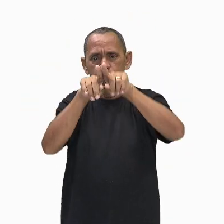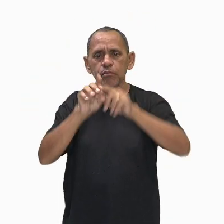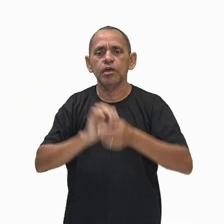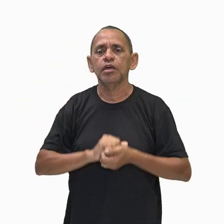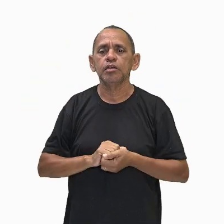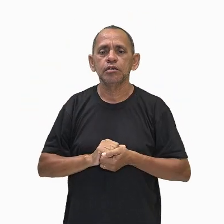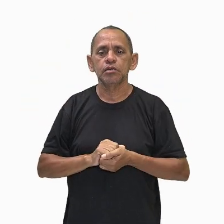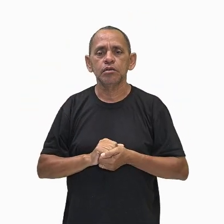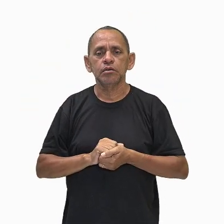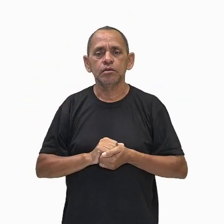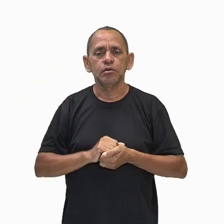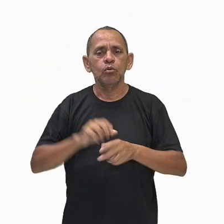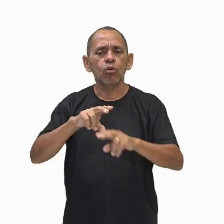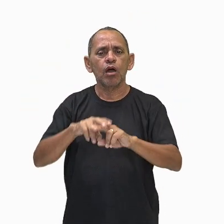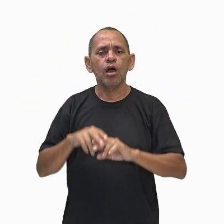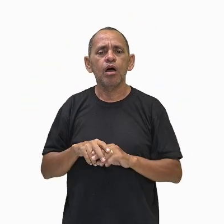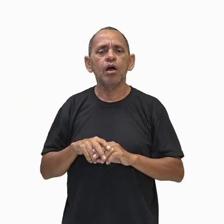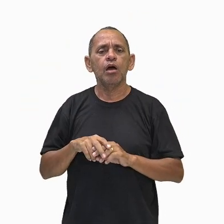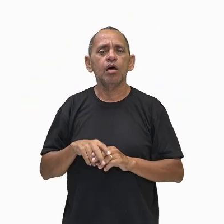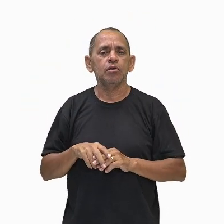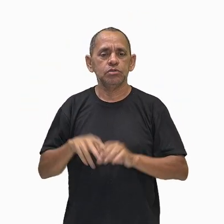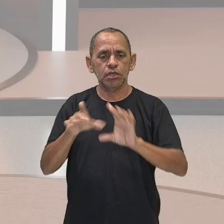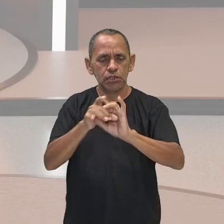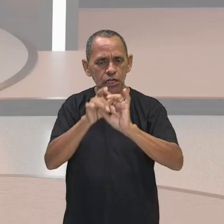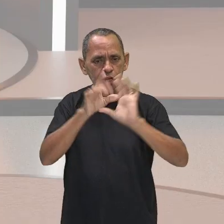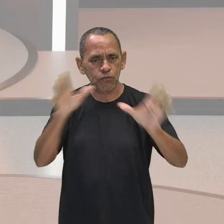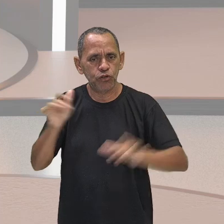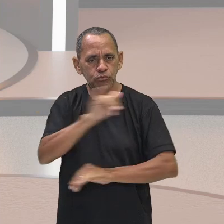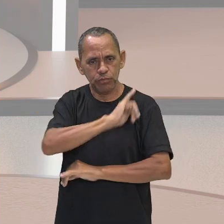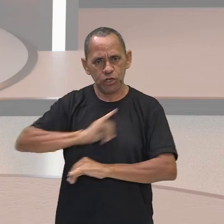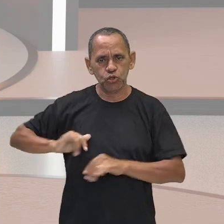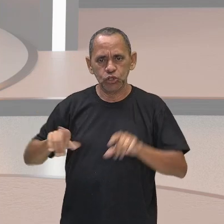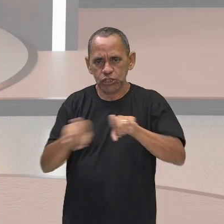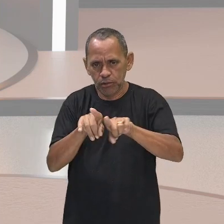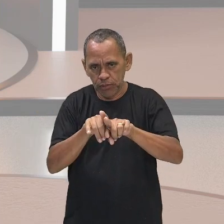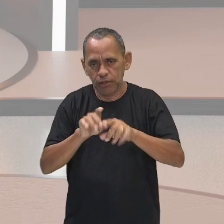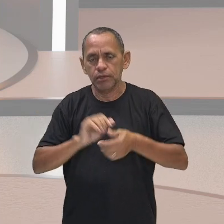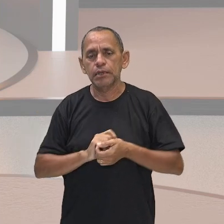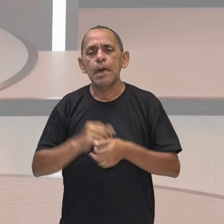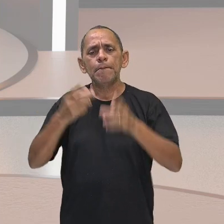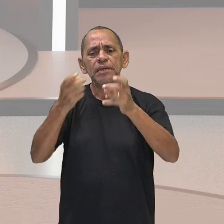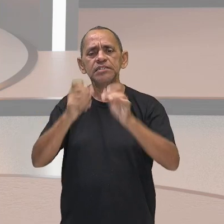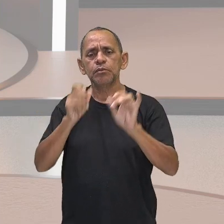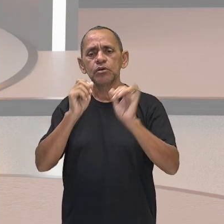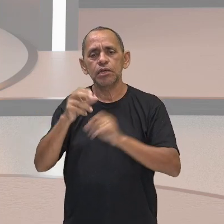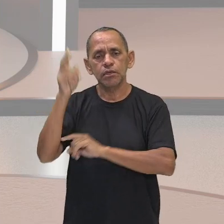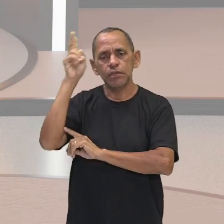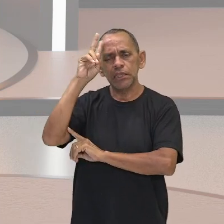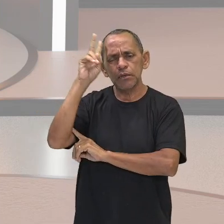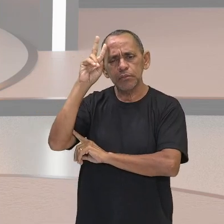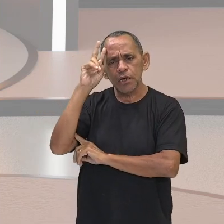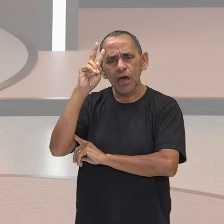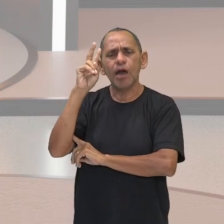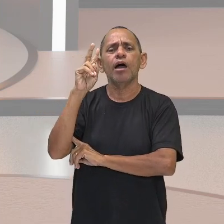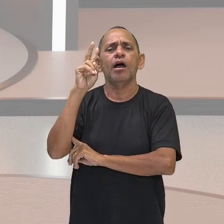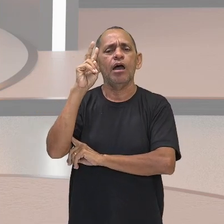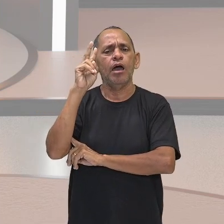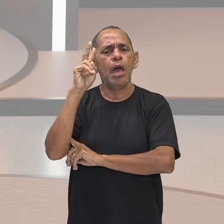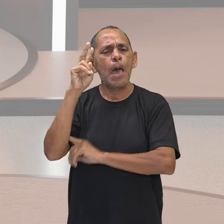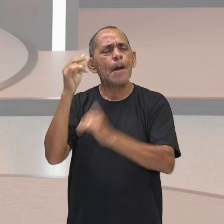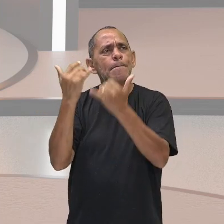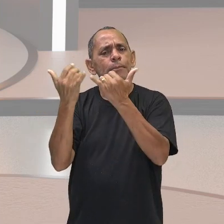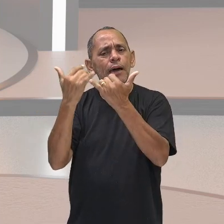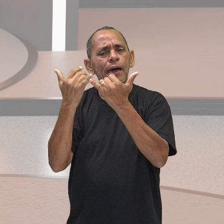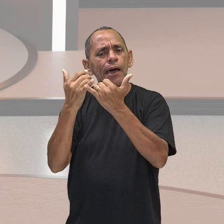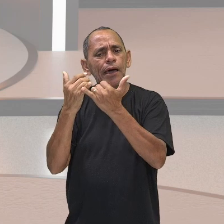a permissão, então, do imperador. Tá? Então, olha, lembra aí, né, que está muito parecido ali com o